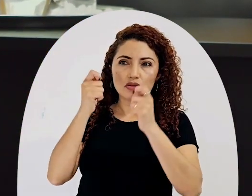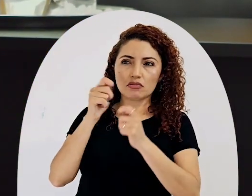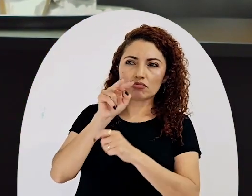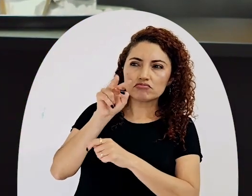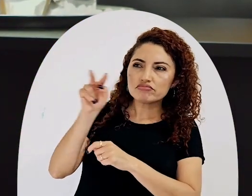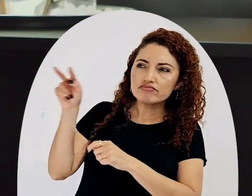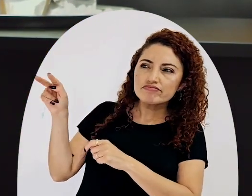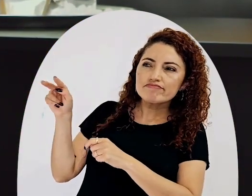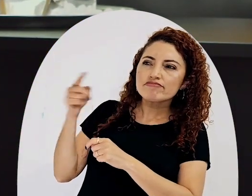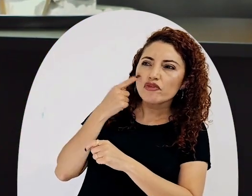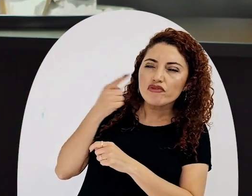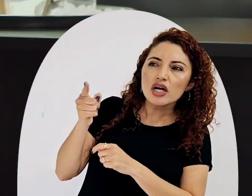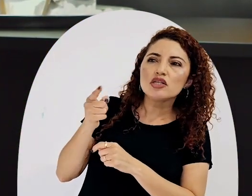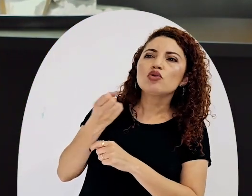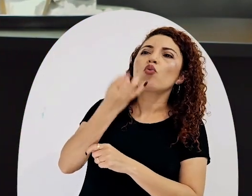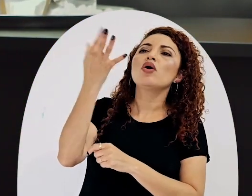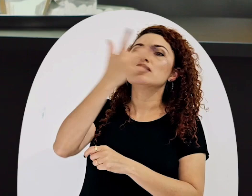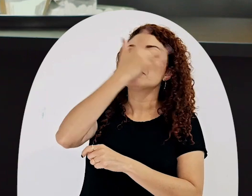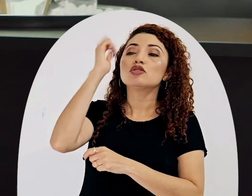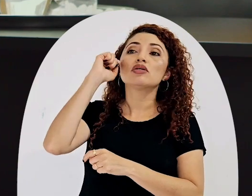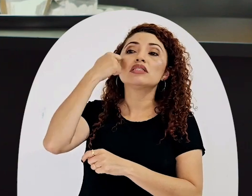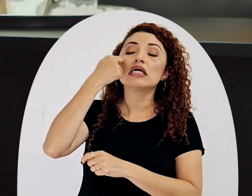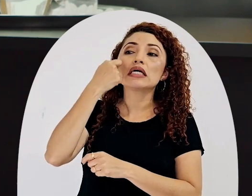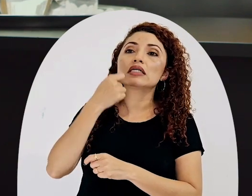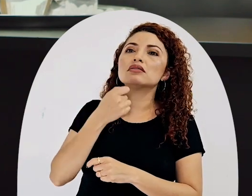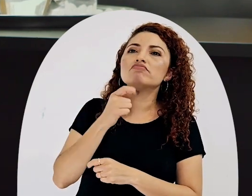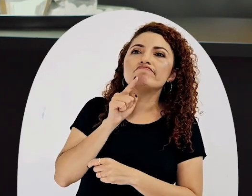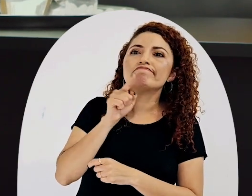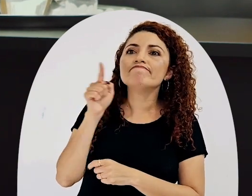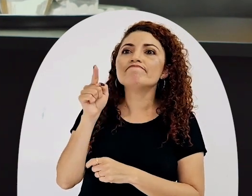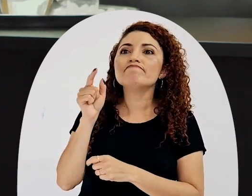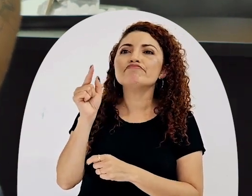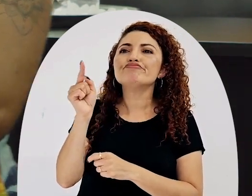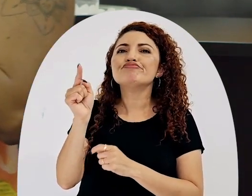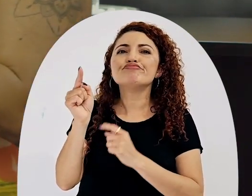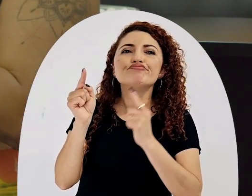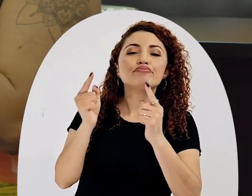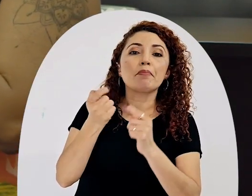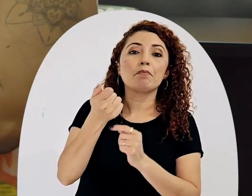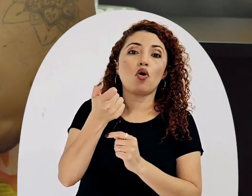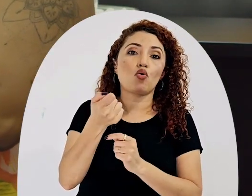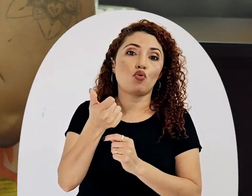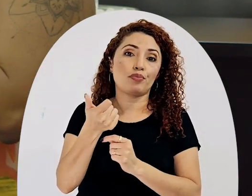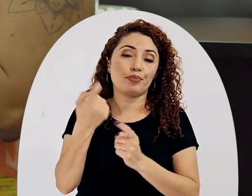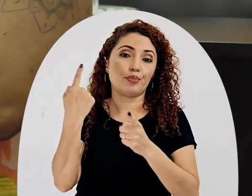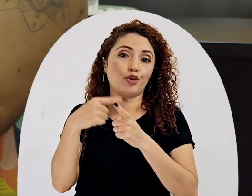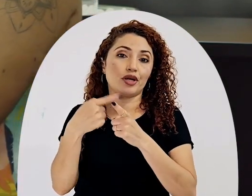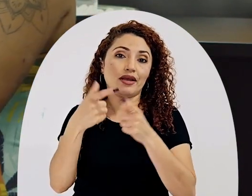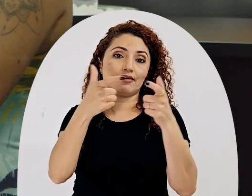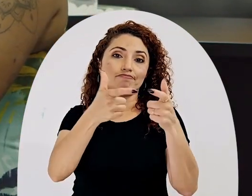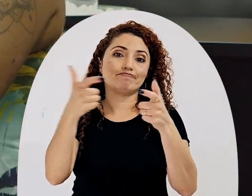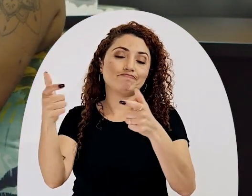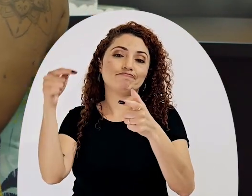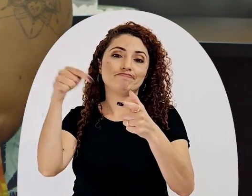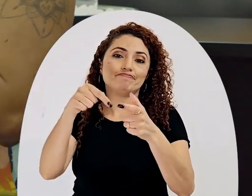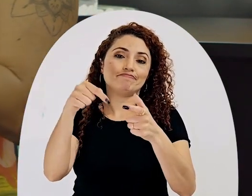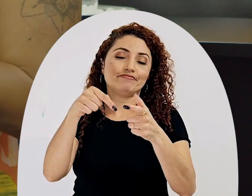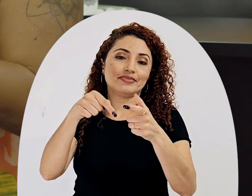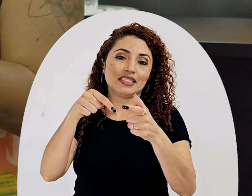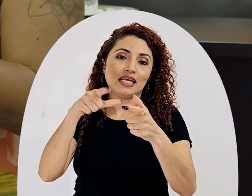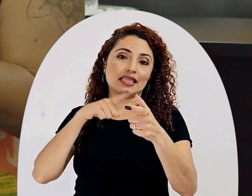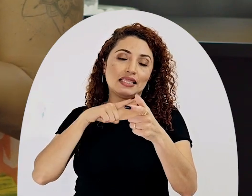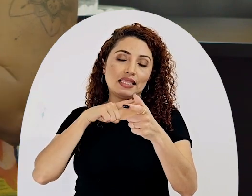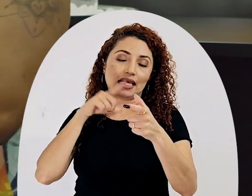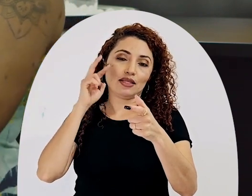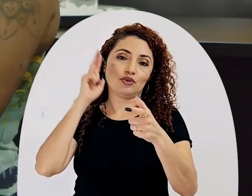negras. E são pouquíssimas. Porque, geralmente, esses espaços eles são dominados ou por grandes empresas ou